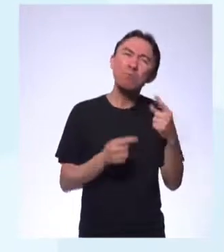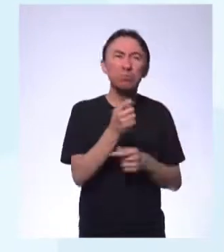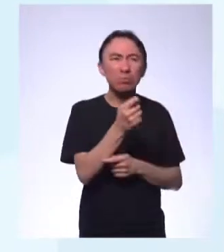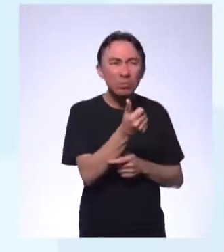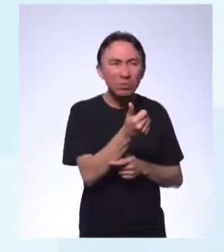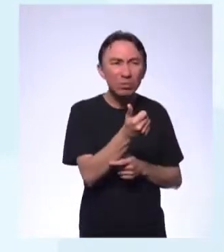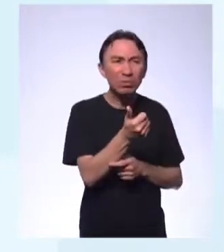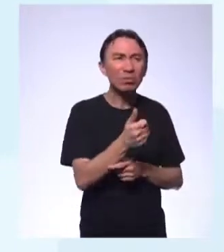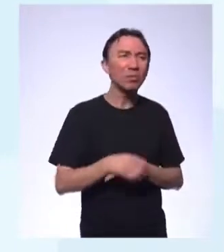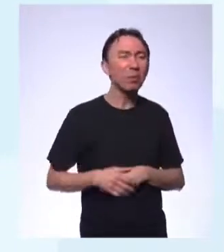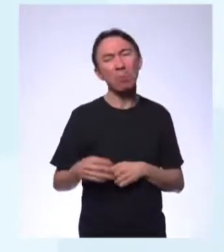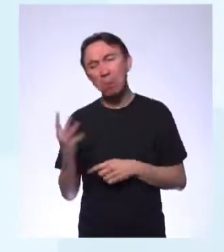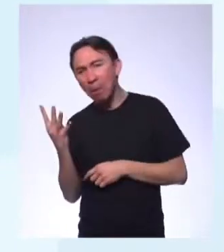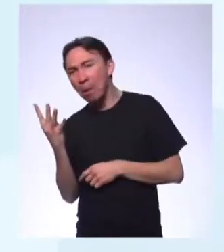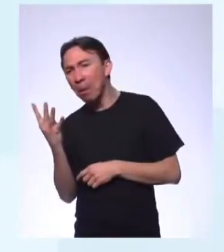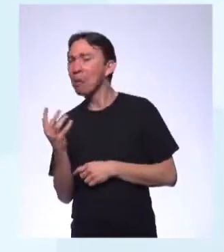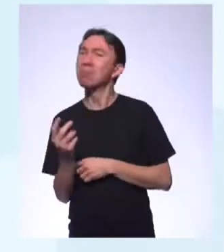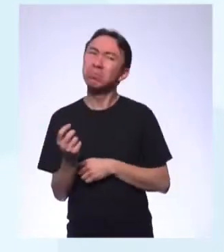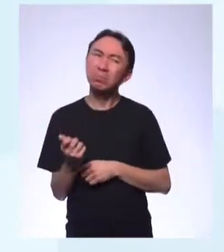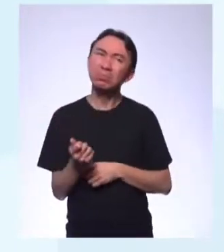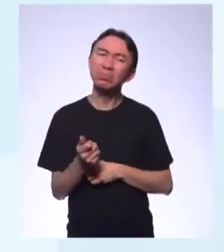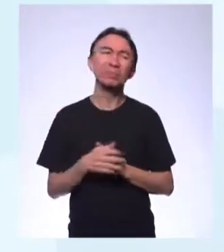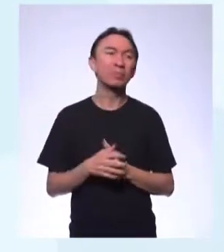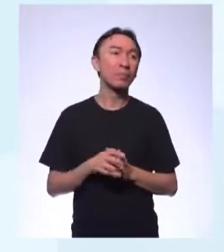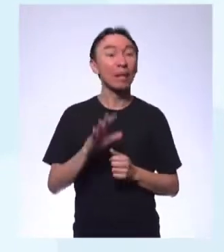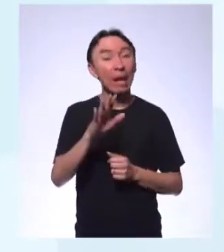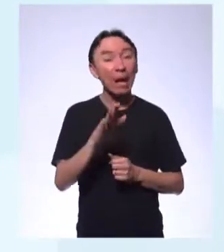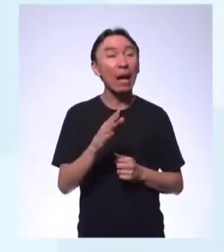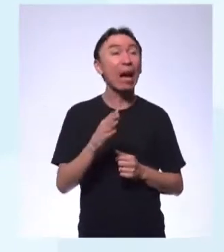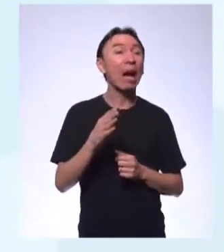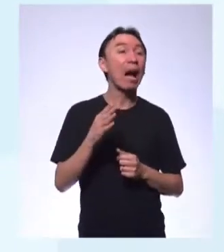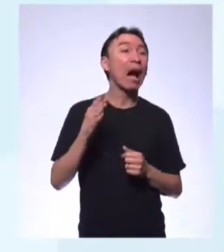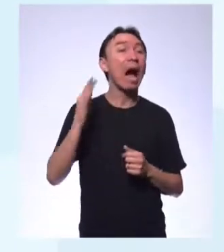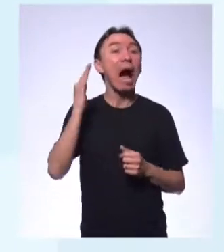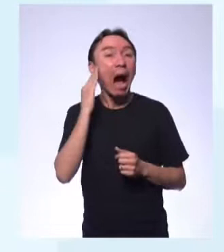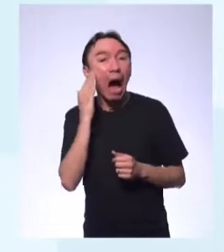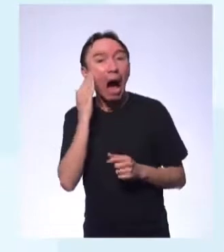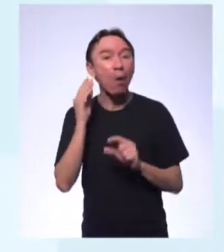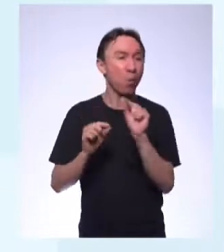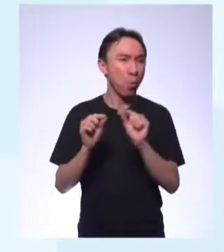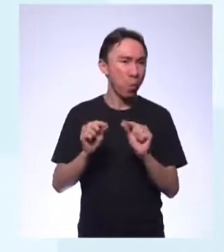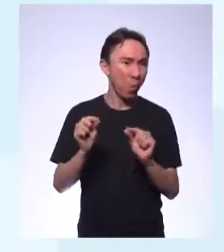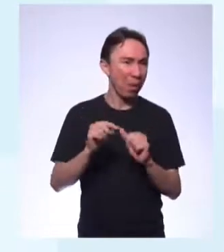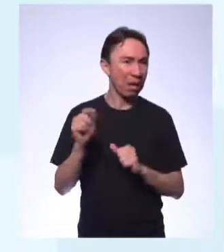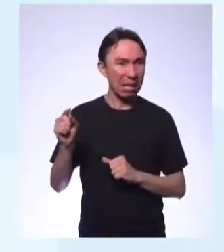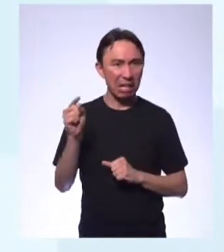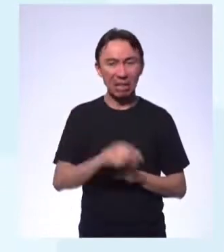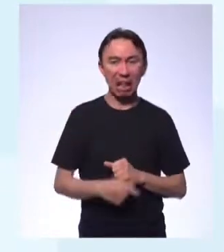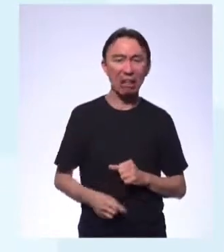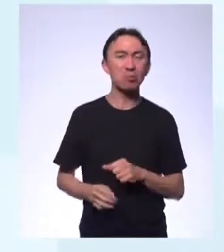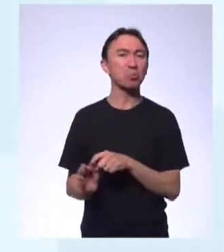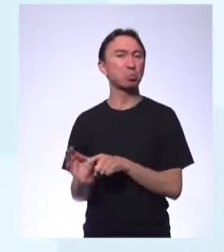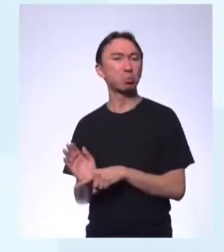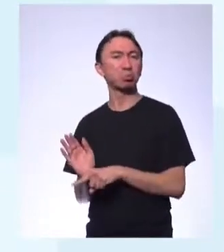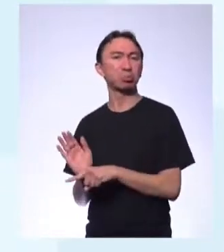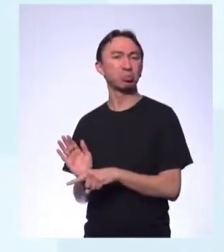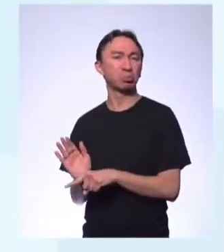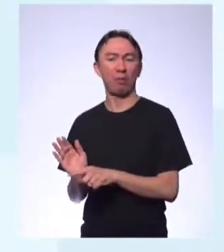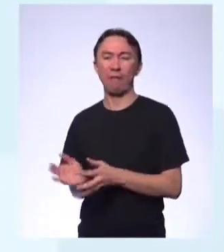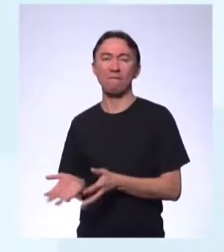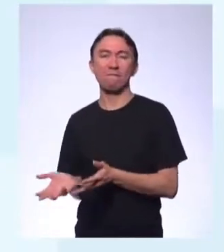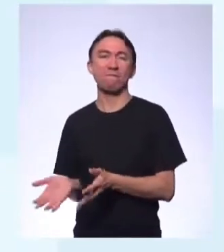Essa é, eu só assim, acredito que tendenciosa, a única intenção que se tem é formar vocês para